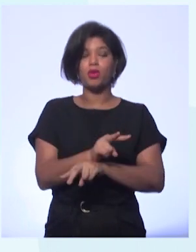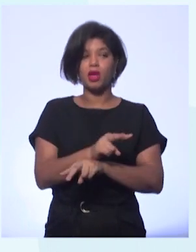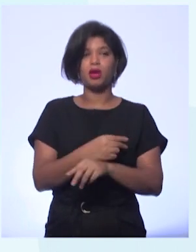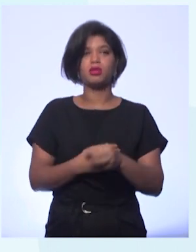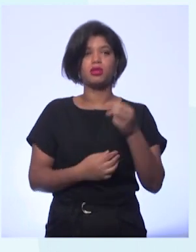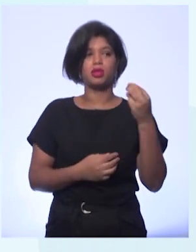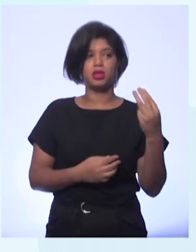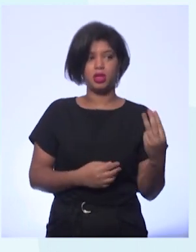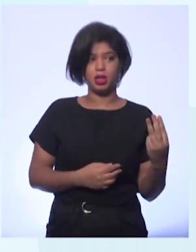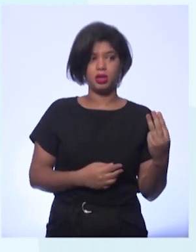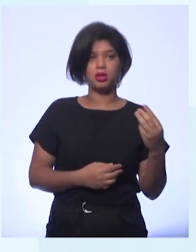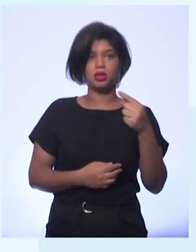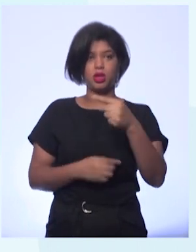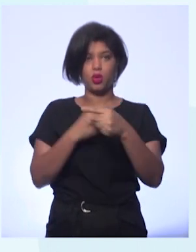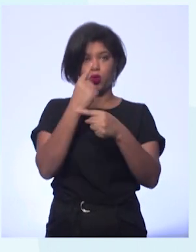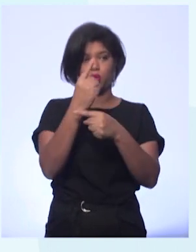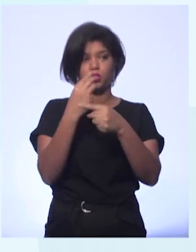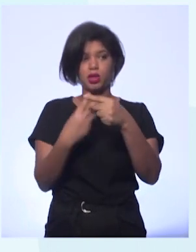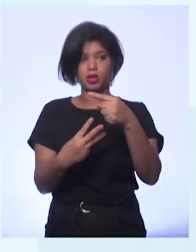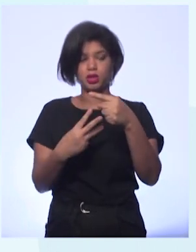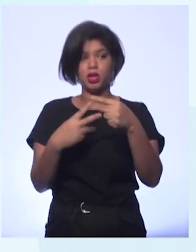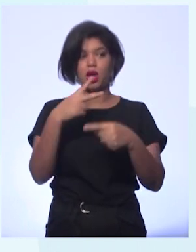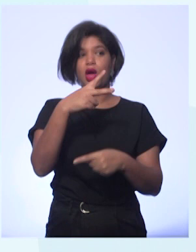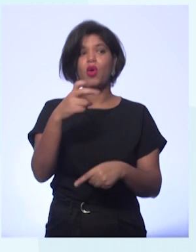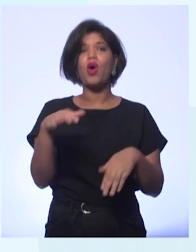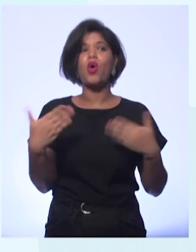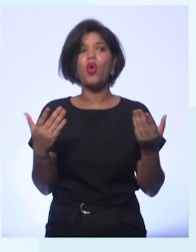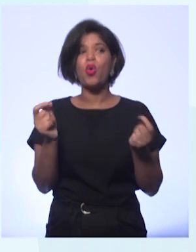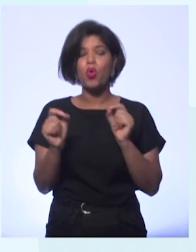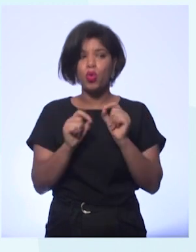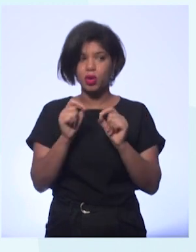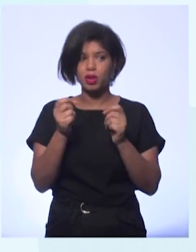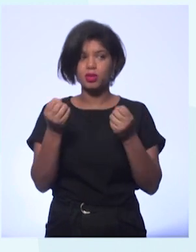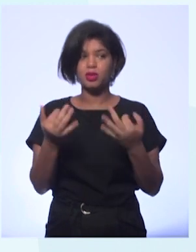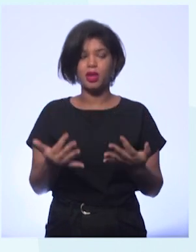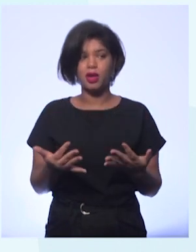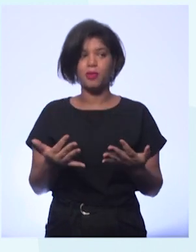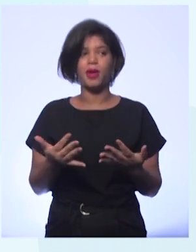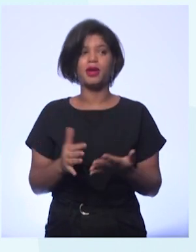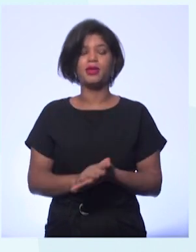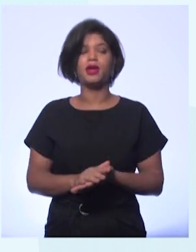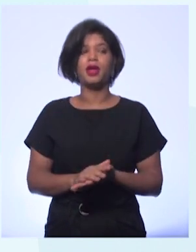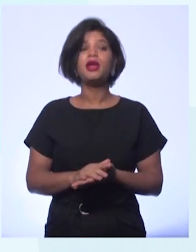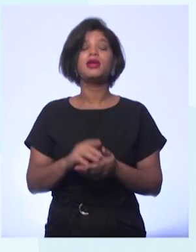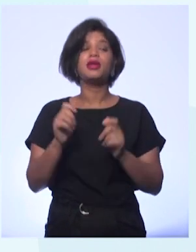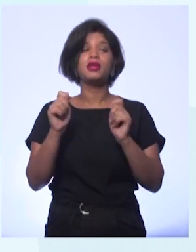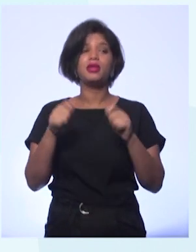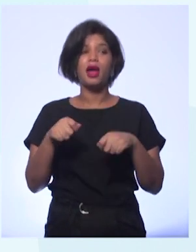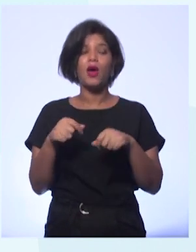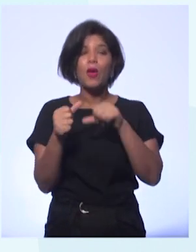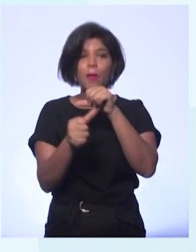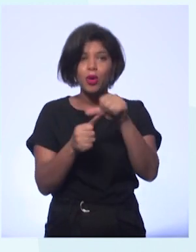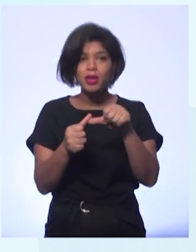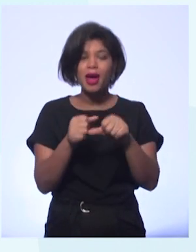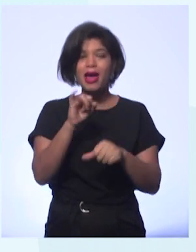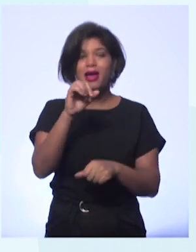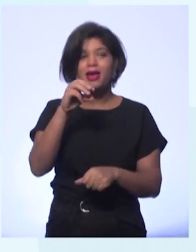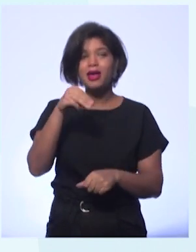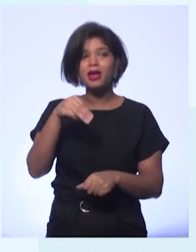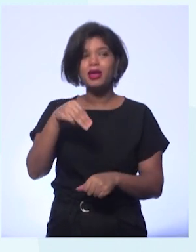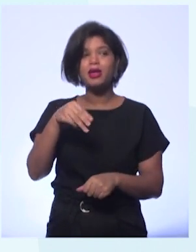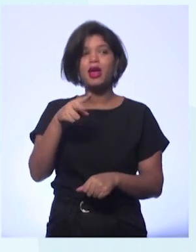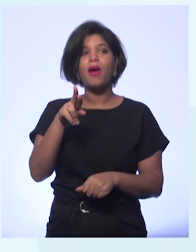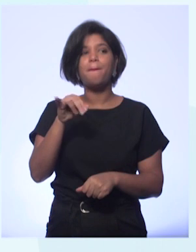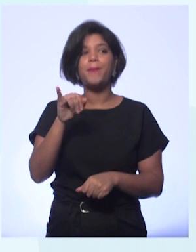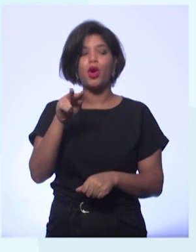inteiros e 1 terço. Legal, o que eu faço com esse 3 inteiros e 1 terço? Eu quero transformar numa fração imprópria. Como